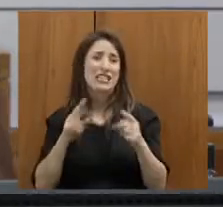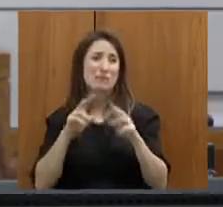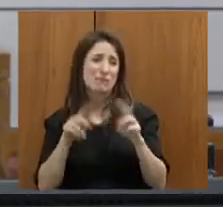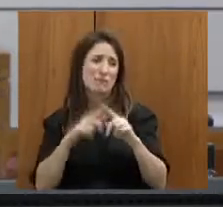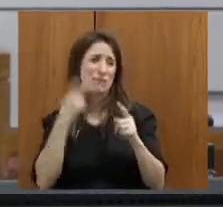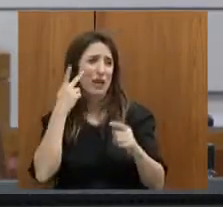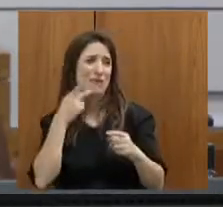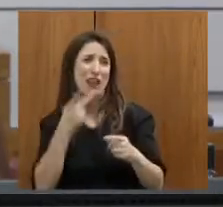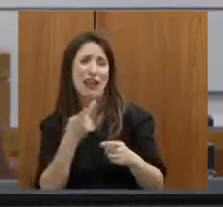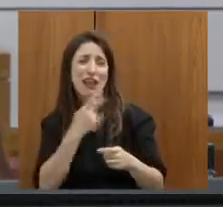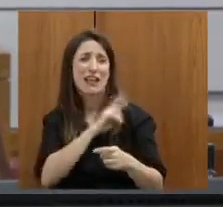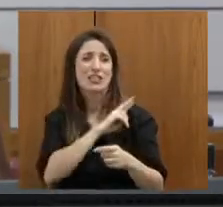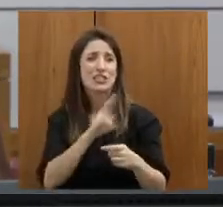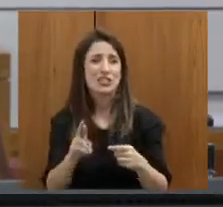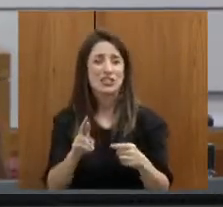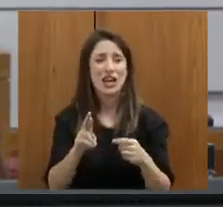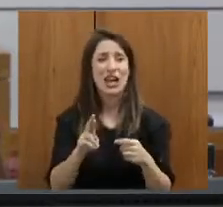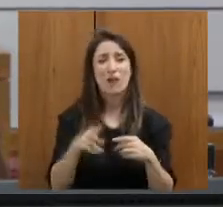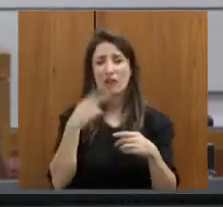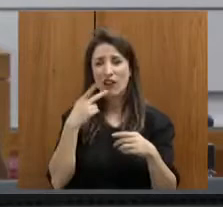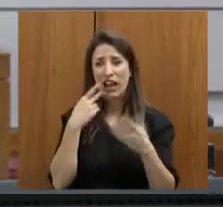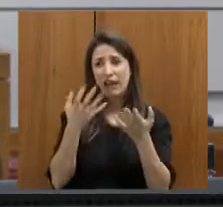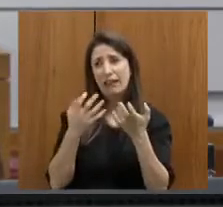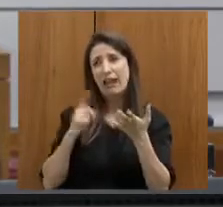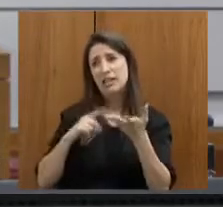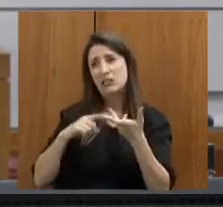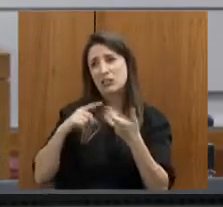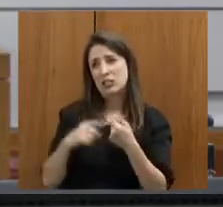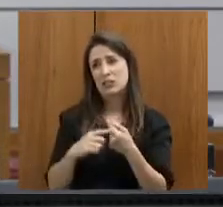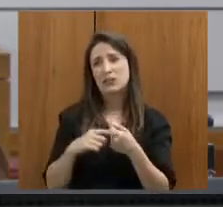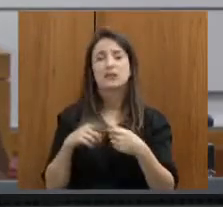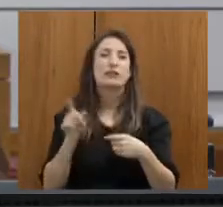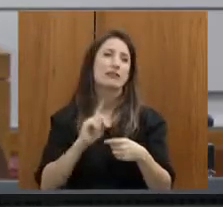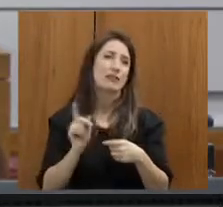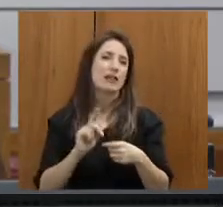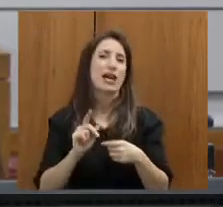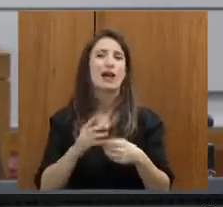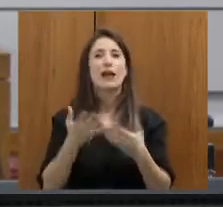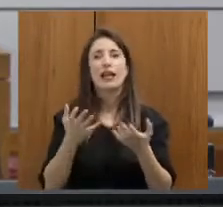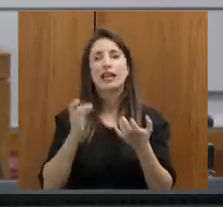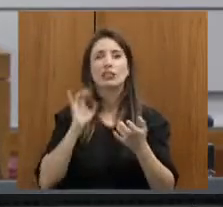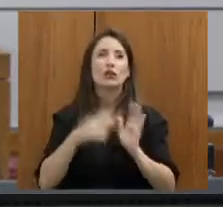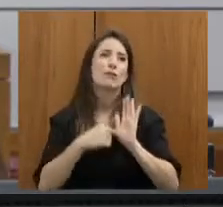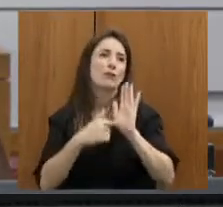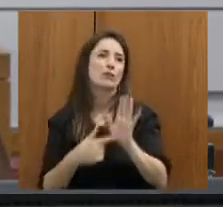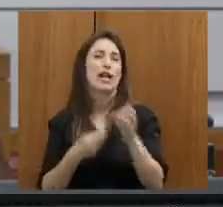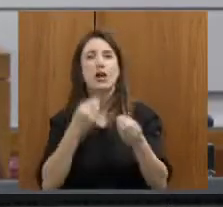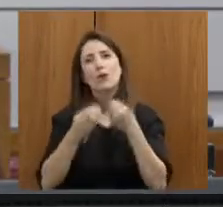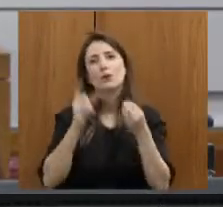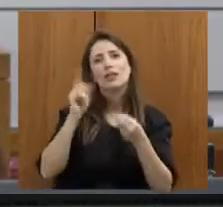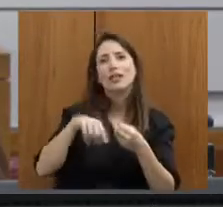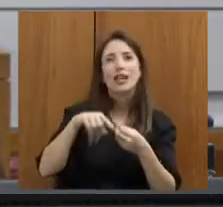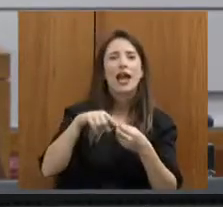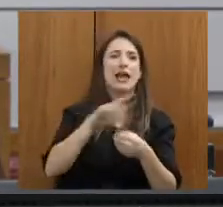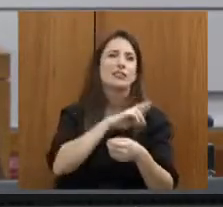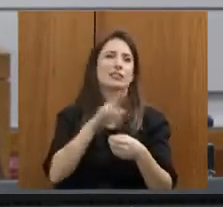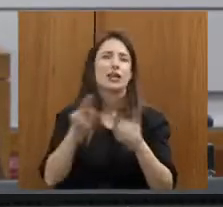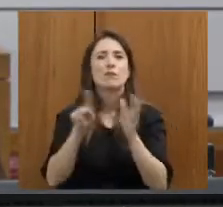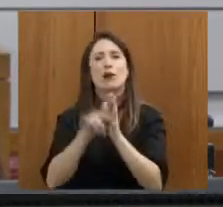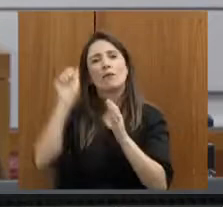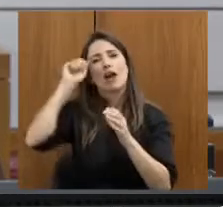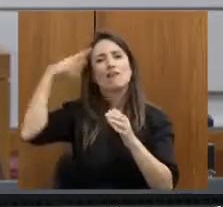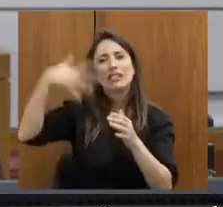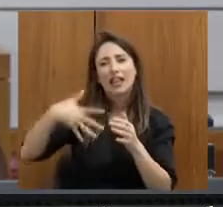porta religião lá o que que é nisso que quer aquilo não era trouxe aqui o pa tradicionais africanas que tem a sua